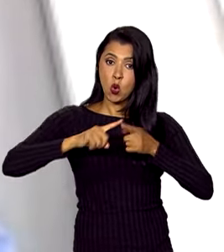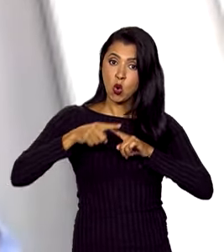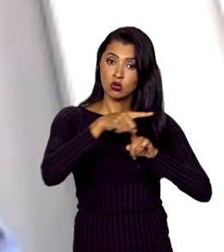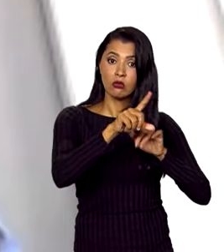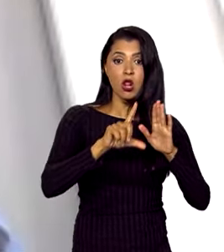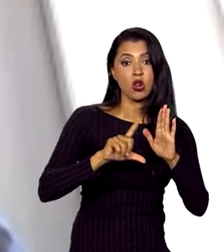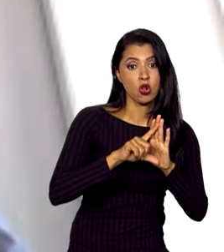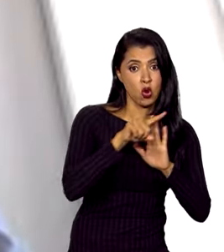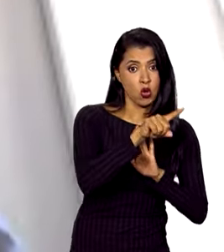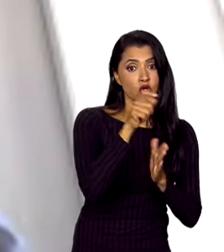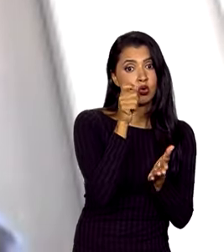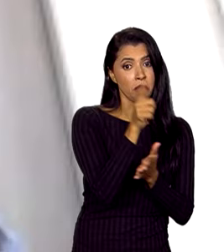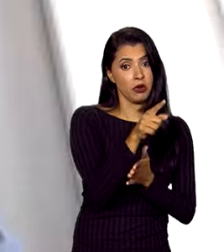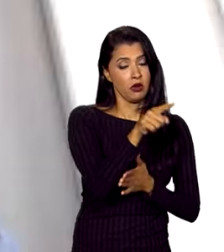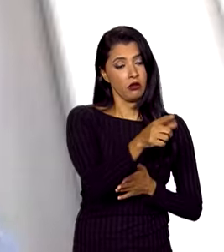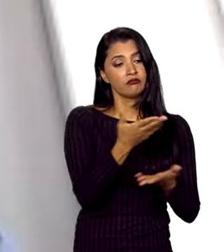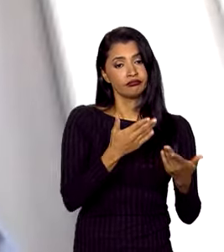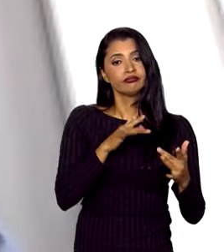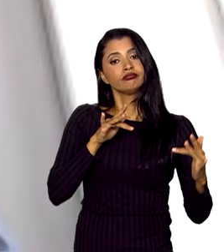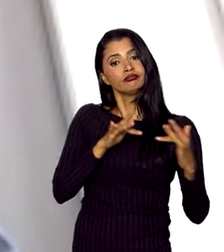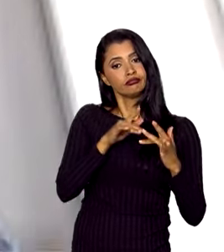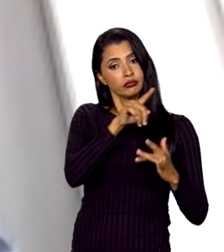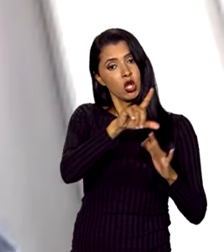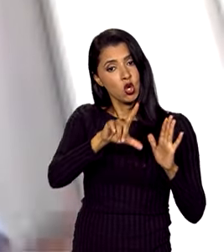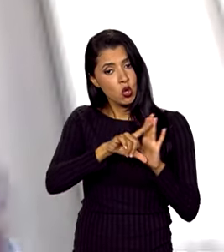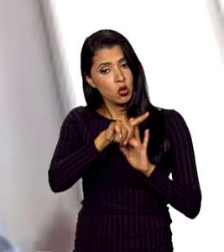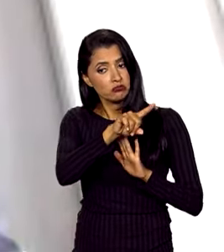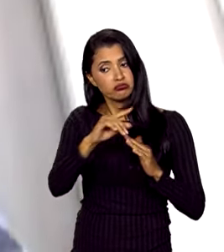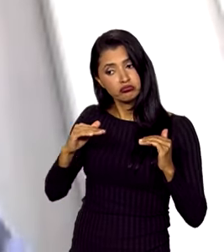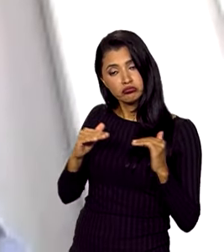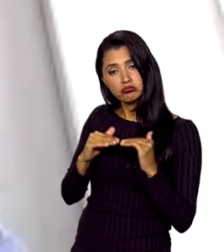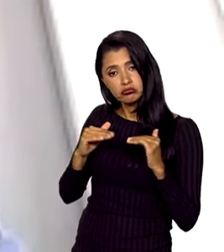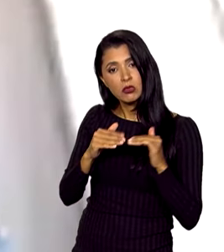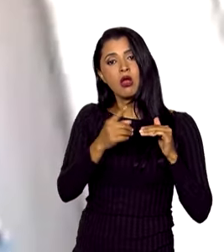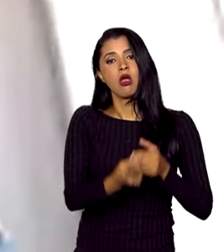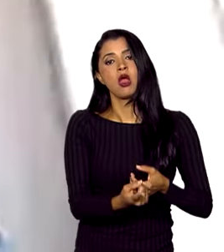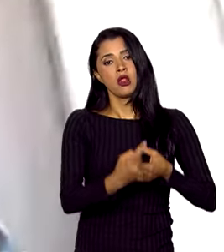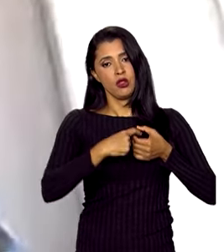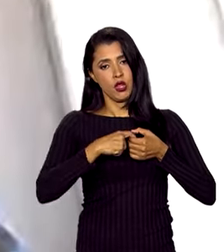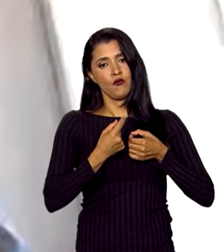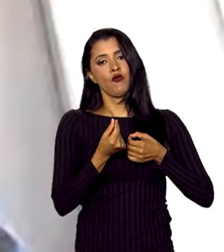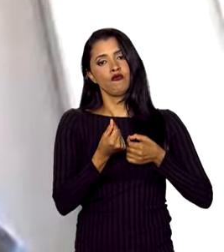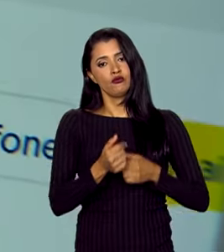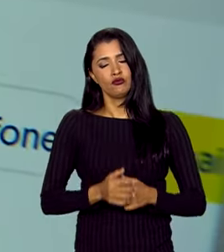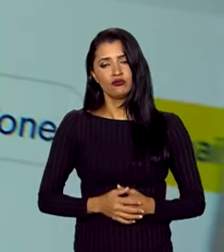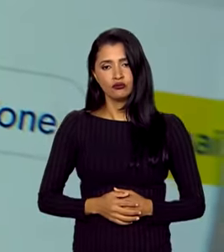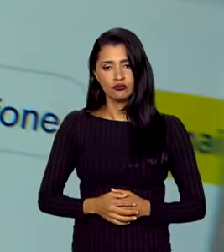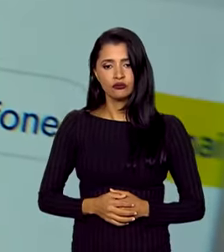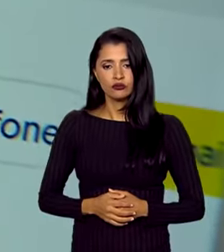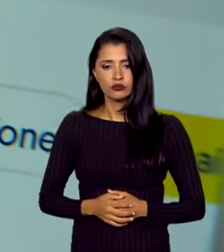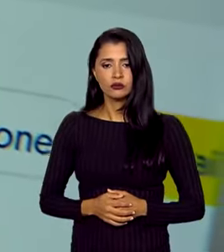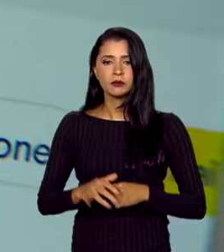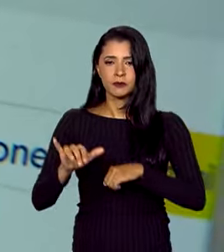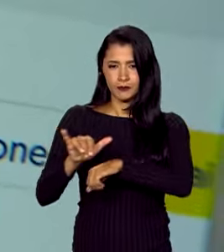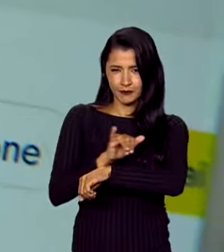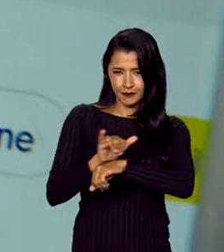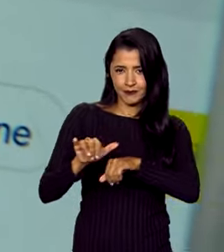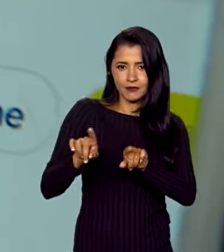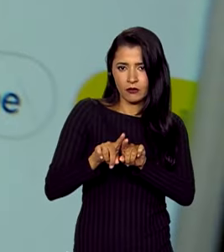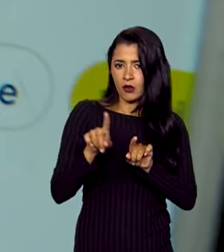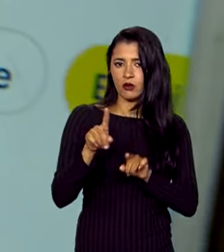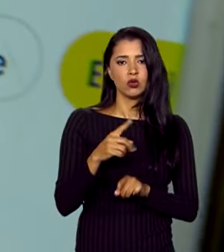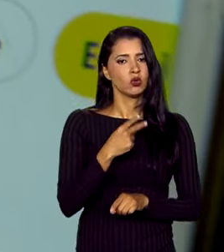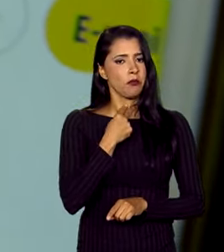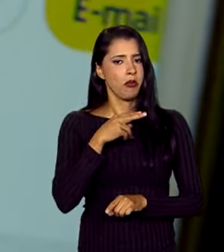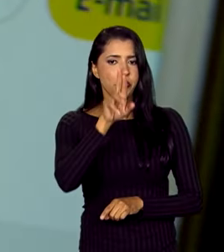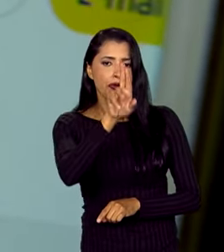loja que eu comprei. Então eu tenho que entrar em contato com a loja e, se a loja concordar, ela vai devolver os recursos. O mecanismo também não